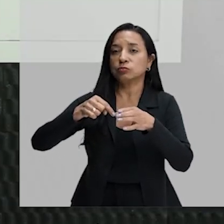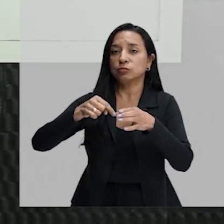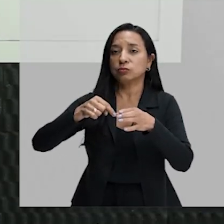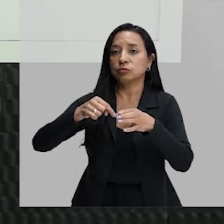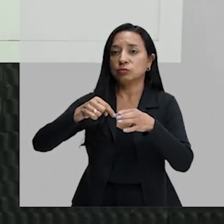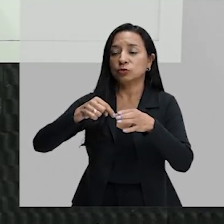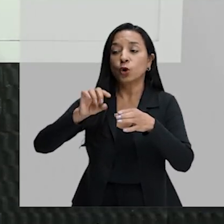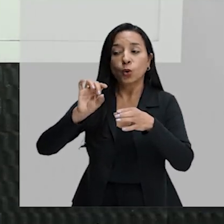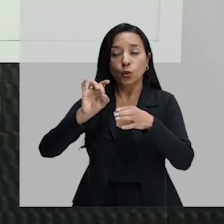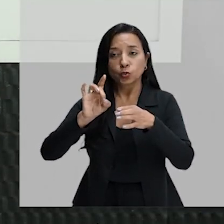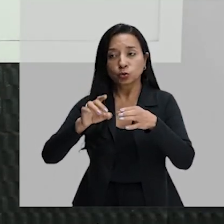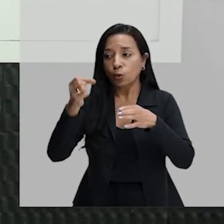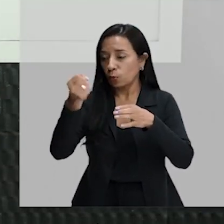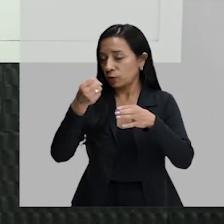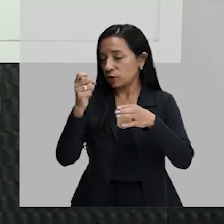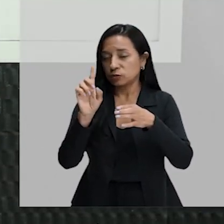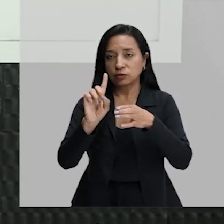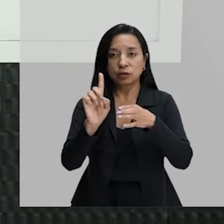Então,